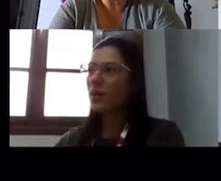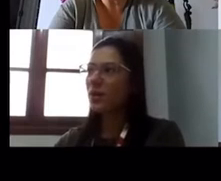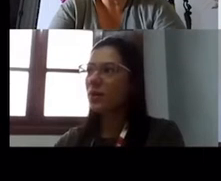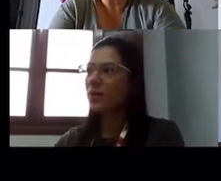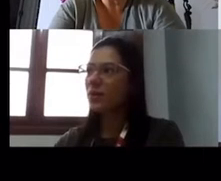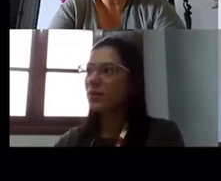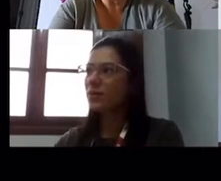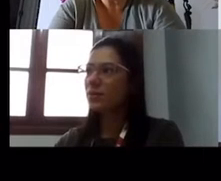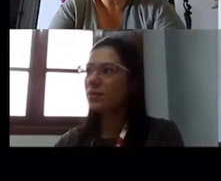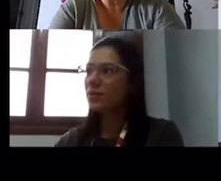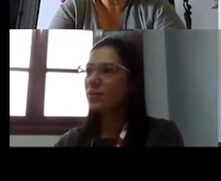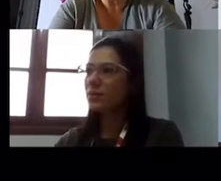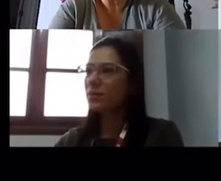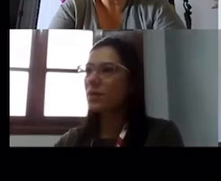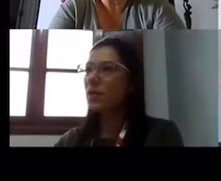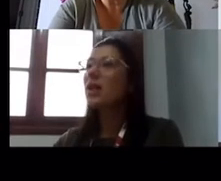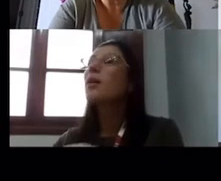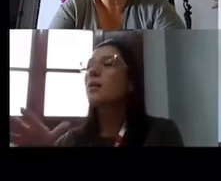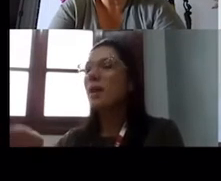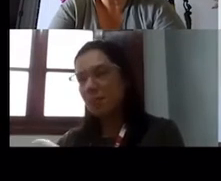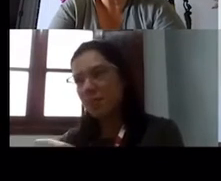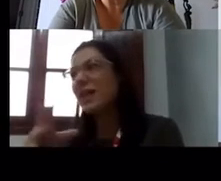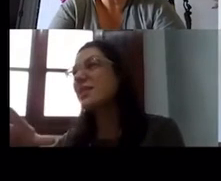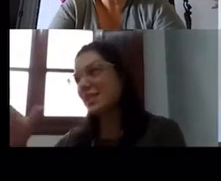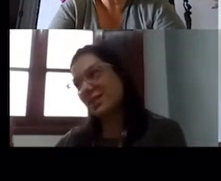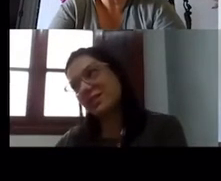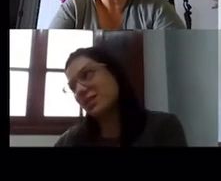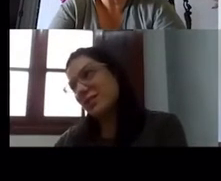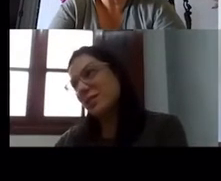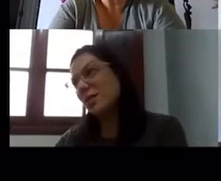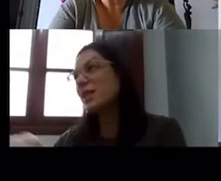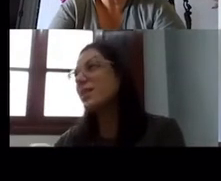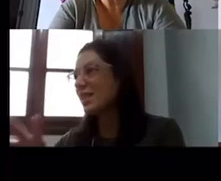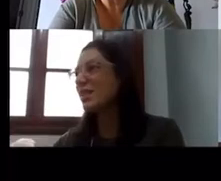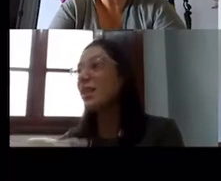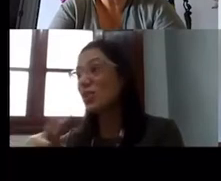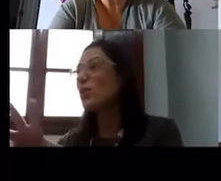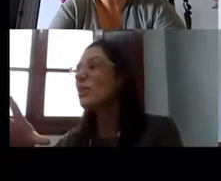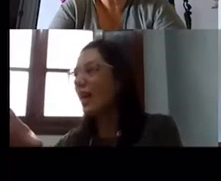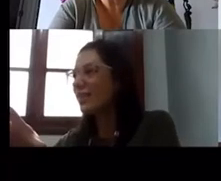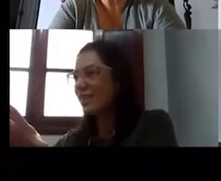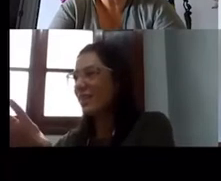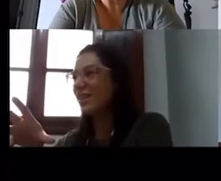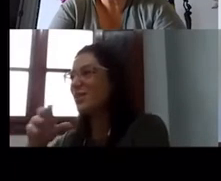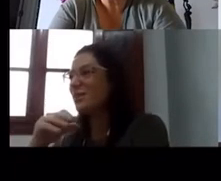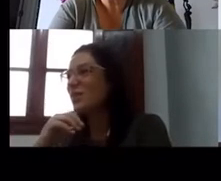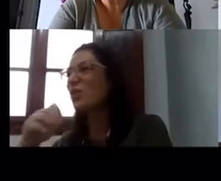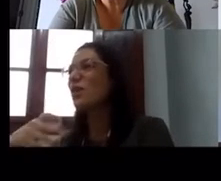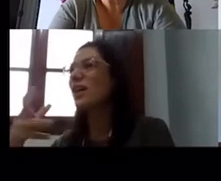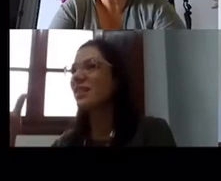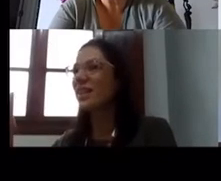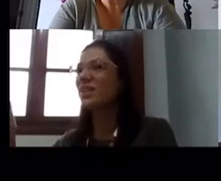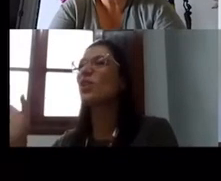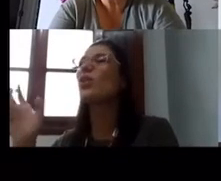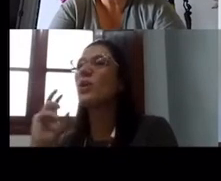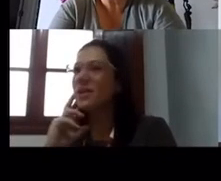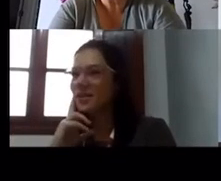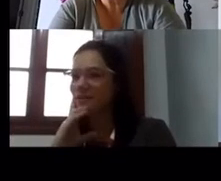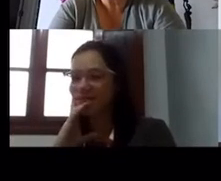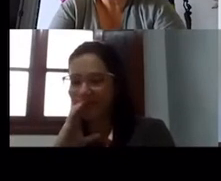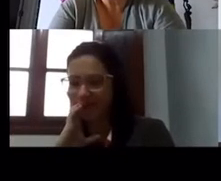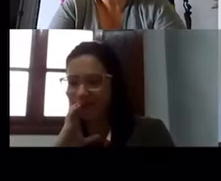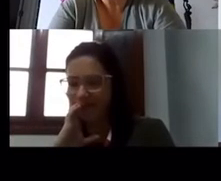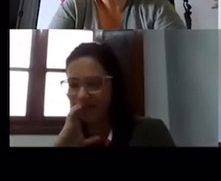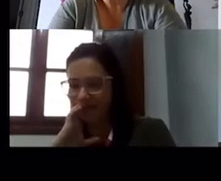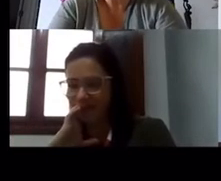da vossa rede como de outras redes, que me estão a ajudar. Eu só entrei aqui porque vi aquela e gostei, achei graça àquela.